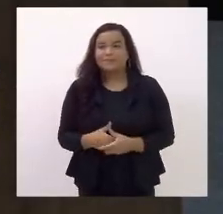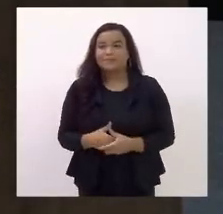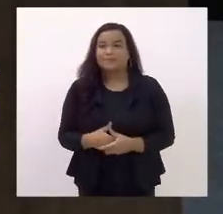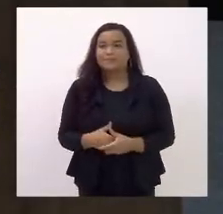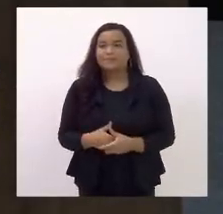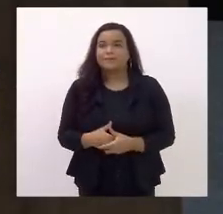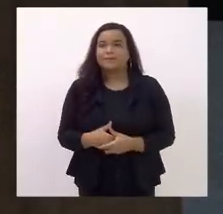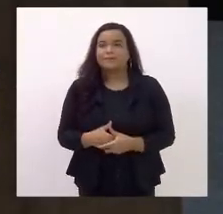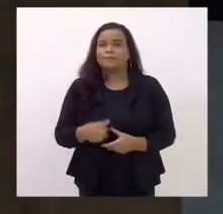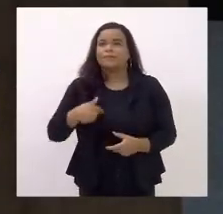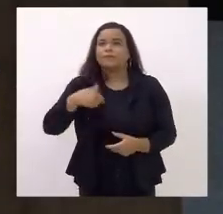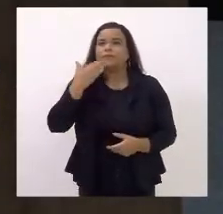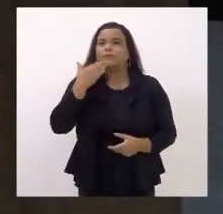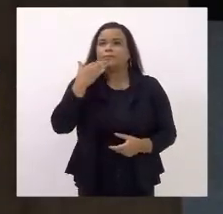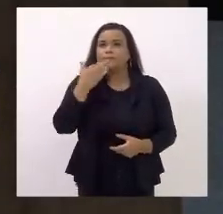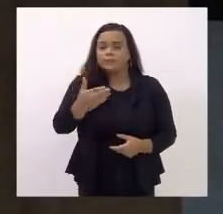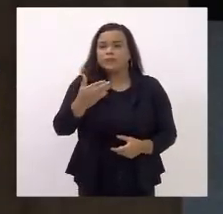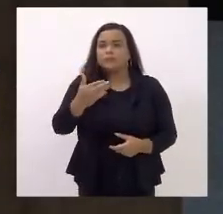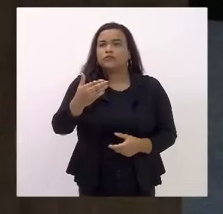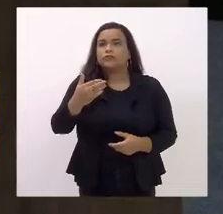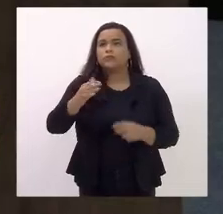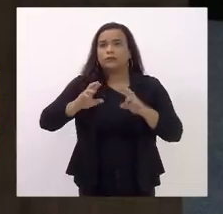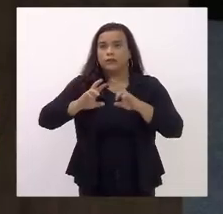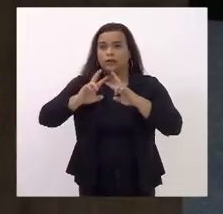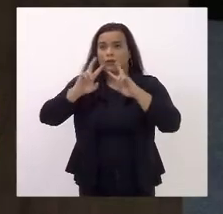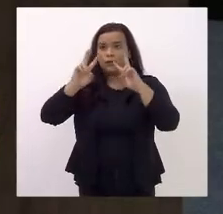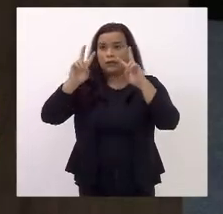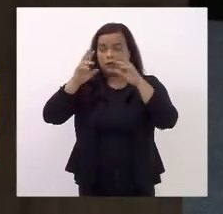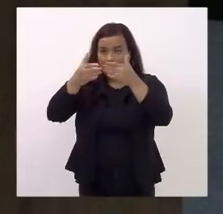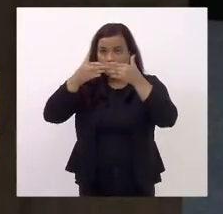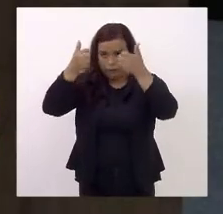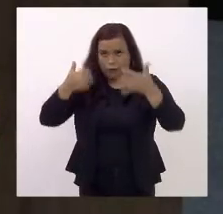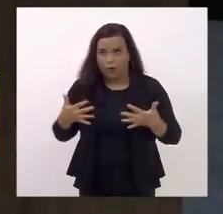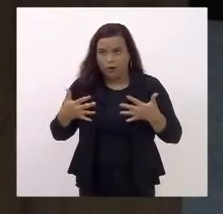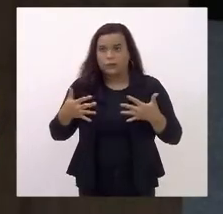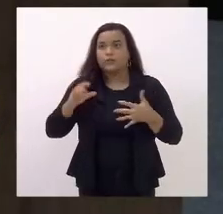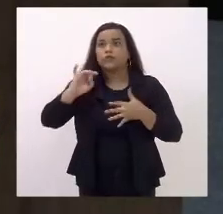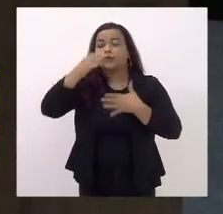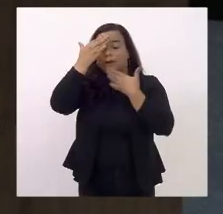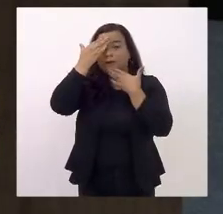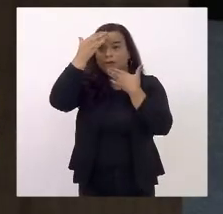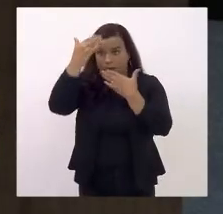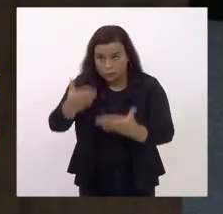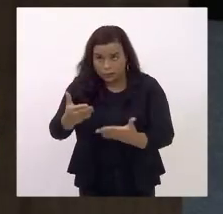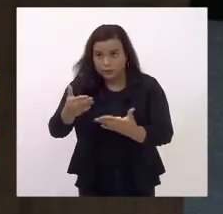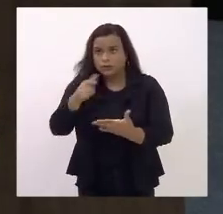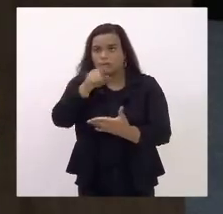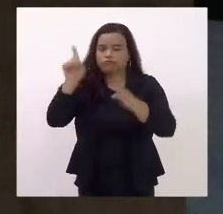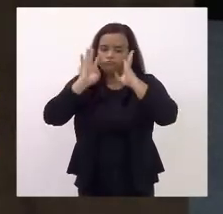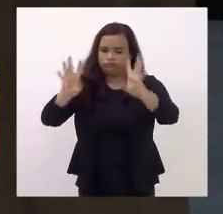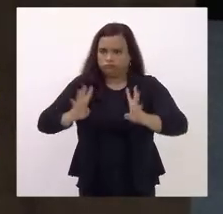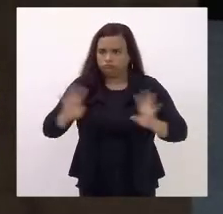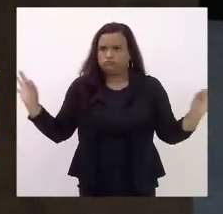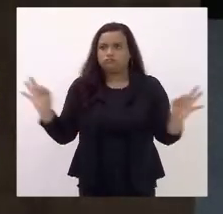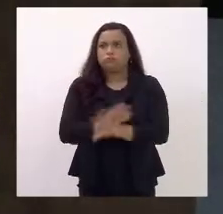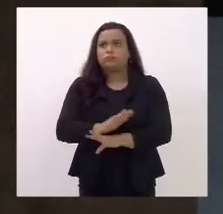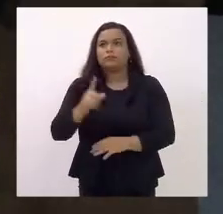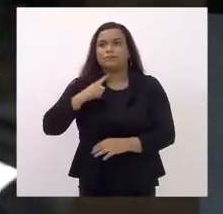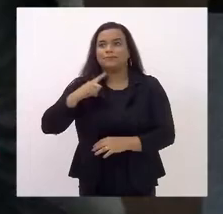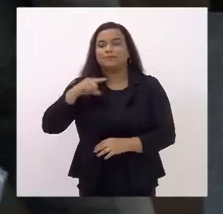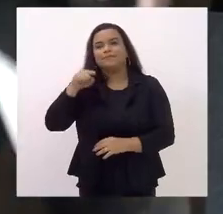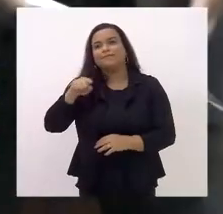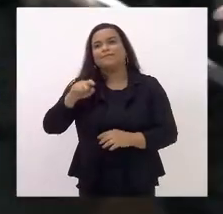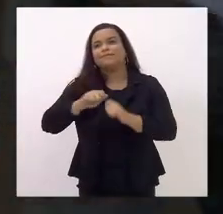pedir uma questão de ordem a Vossa Excelência, mas para agradecer a pronta atenção da casa, de